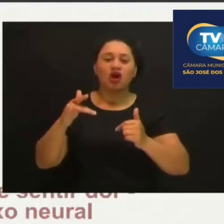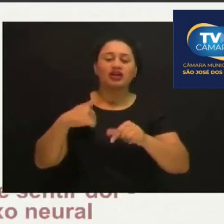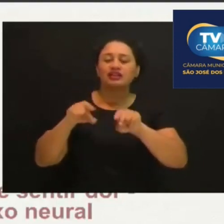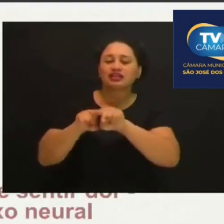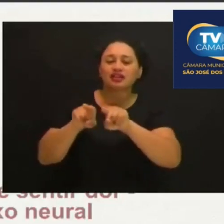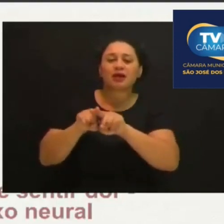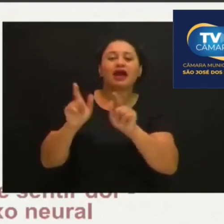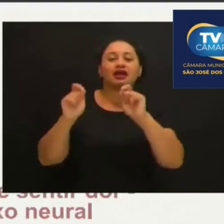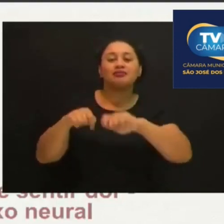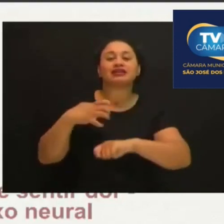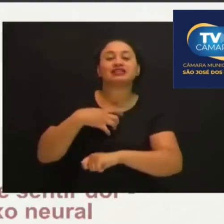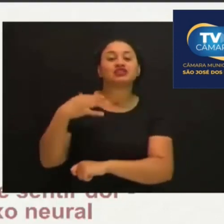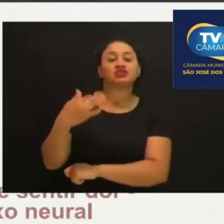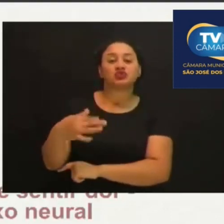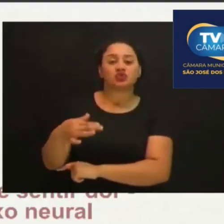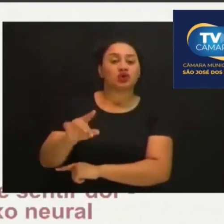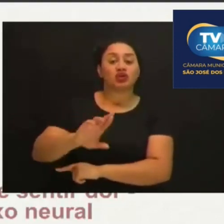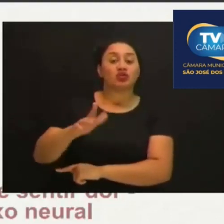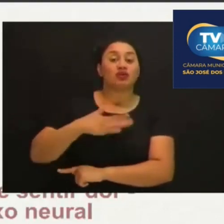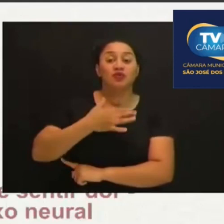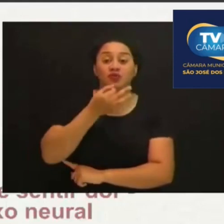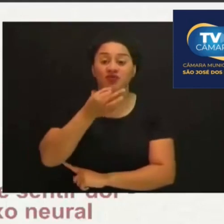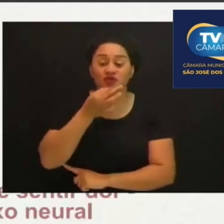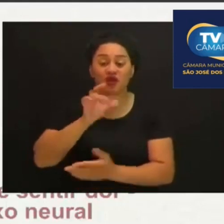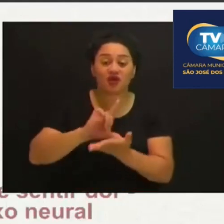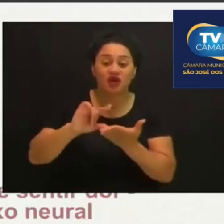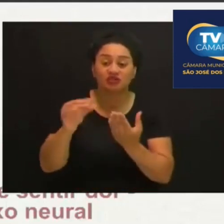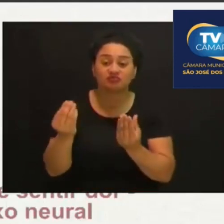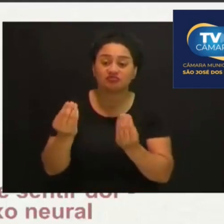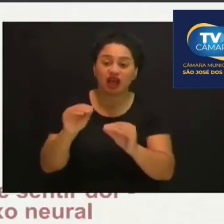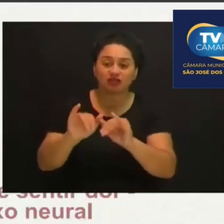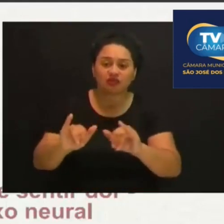dor. Isto não é uma opinião minha, isso é um artigo publicado